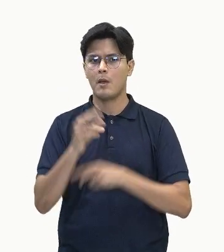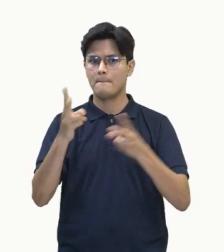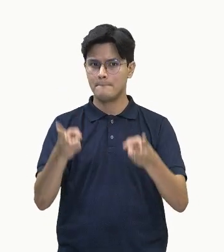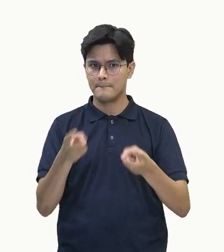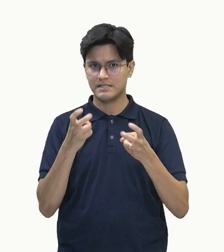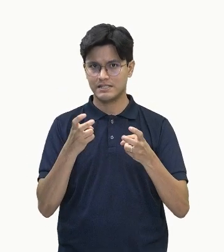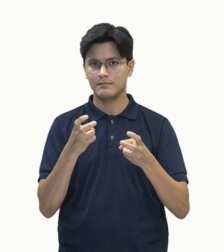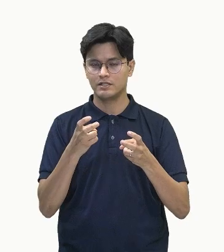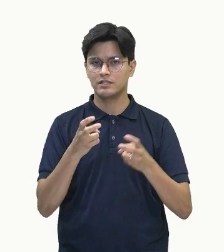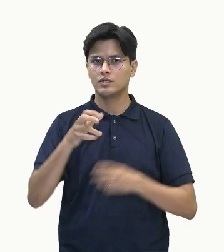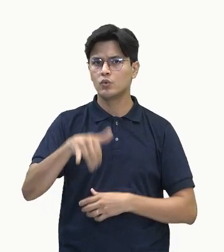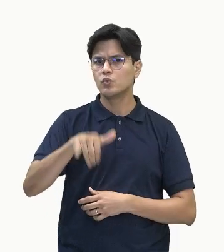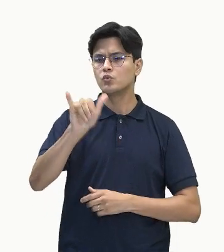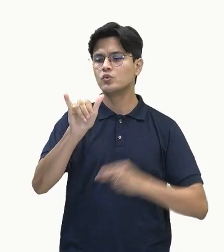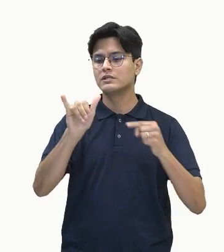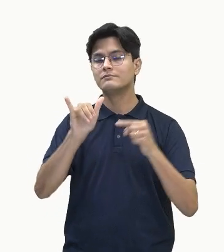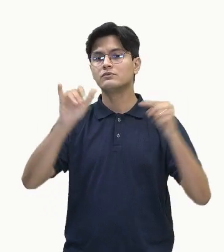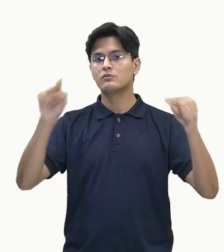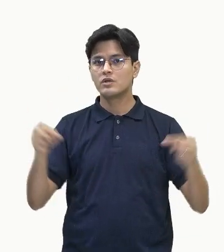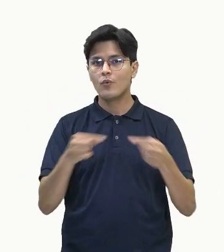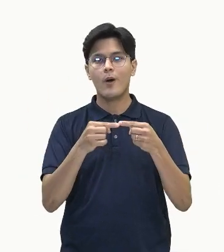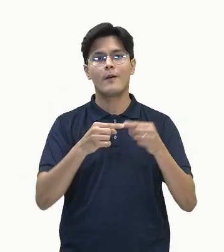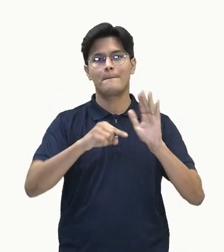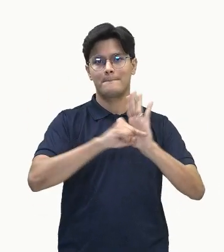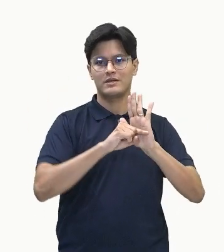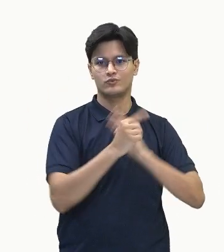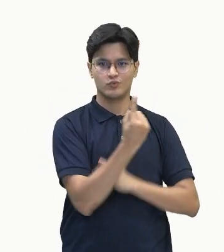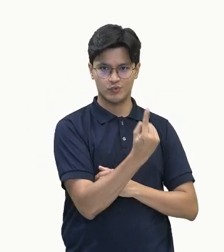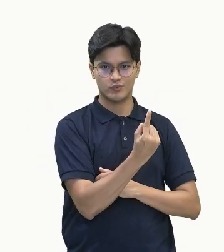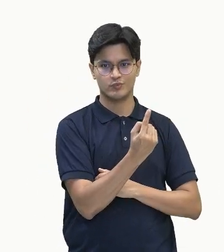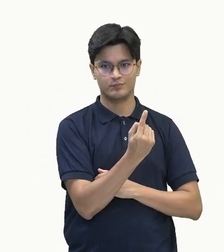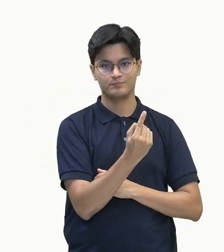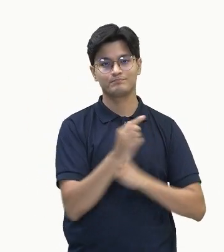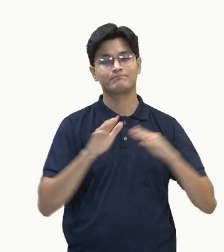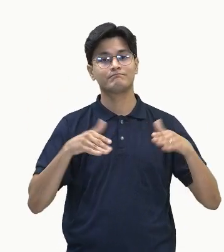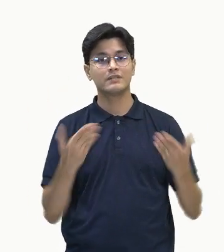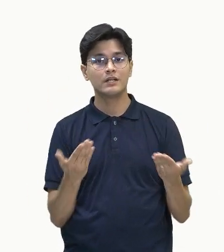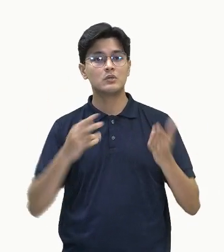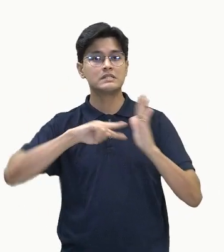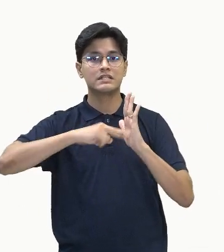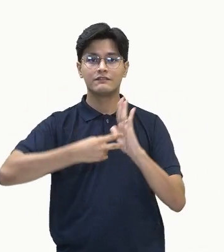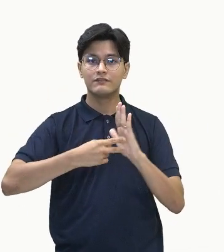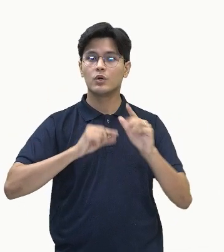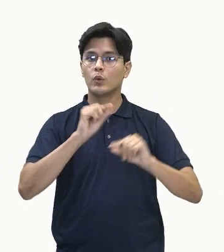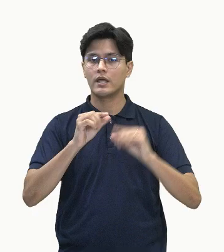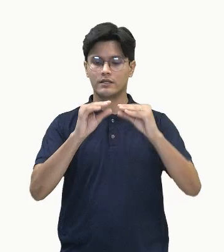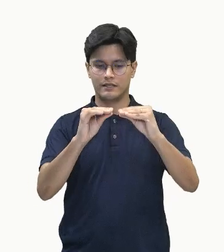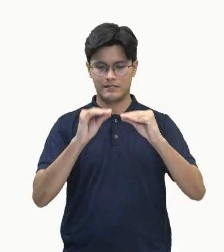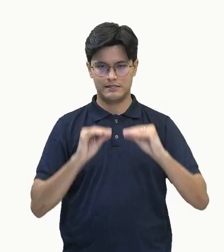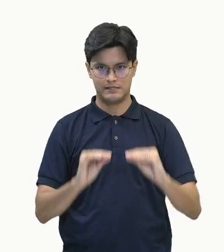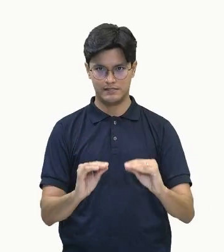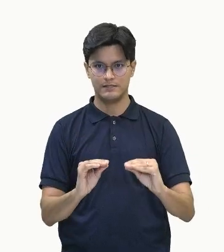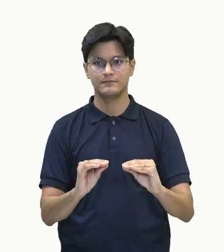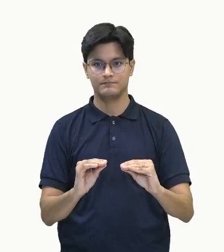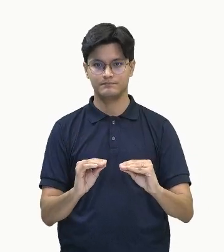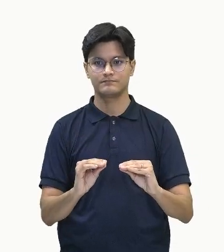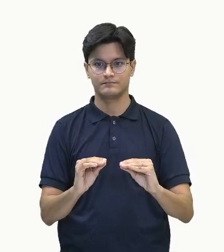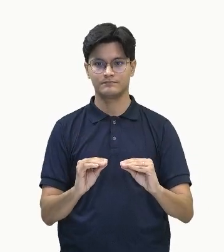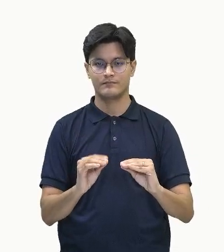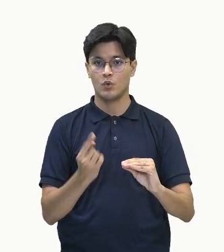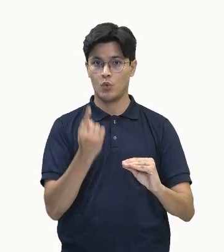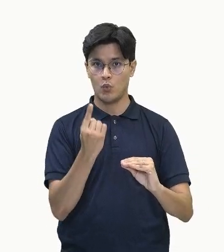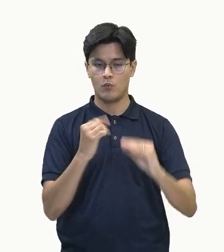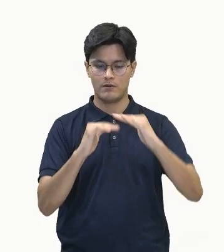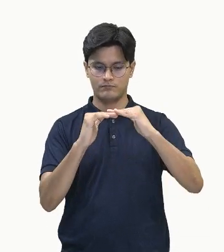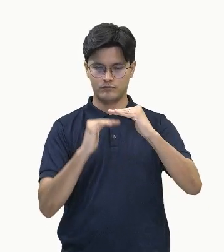é negativo, em relação ao ponto de origem, você vai descer uma unidade. Por esse motivo que bem